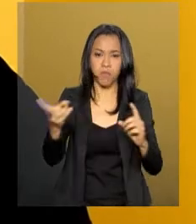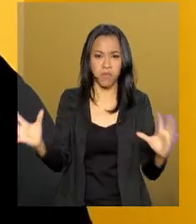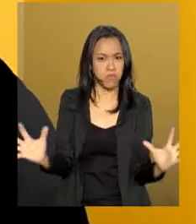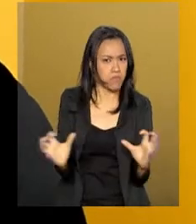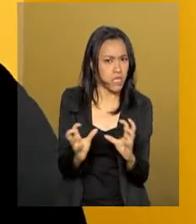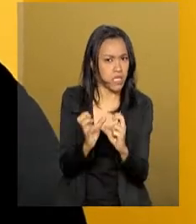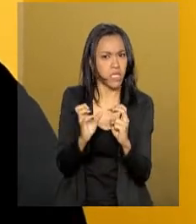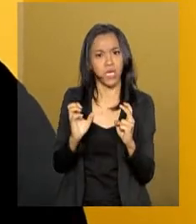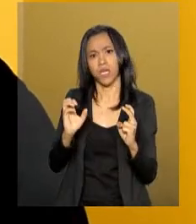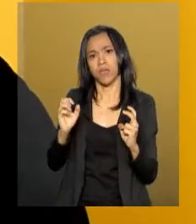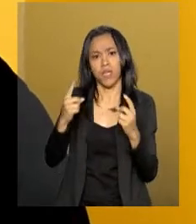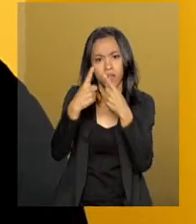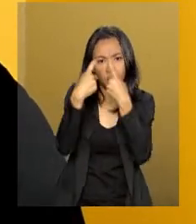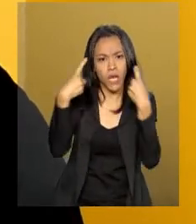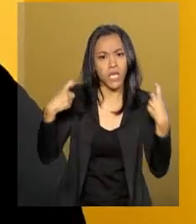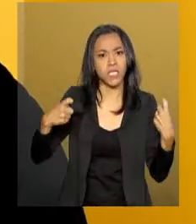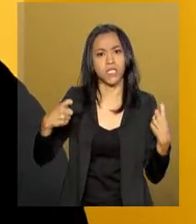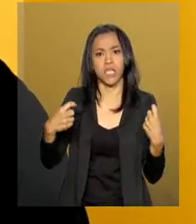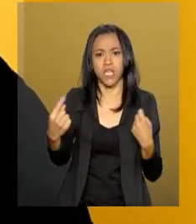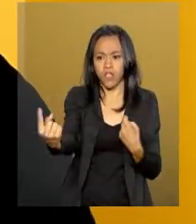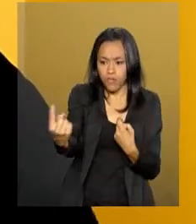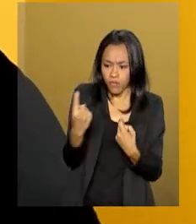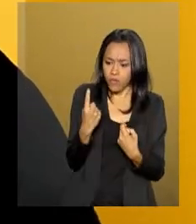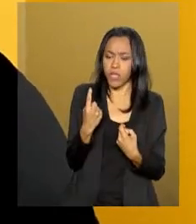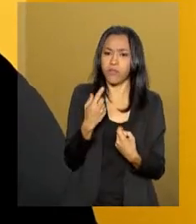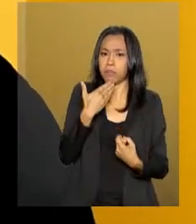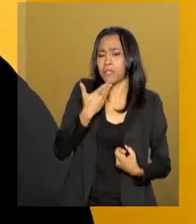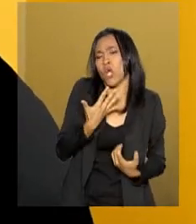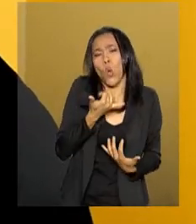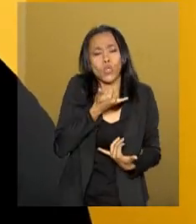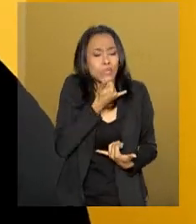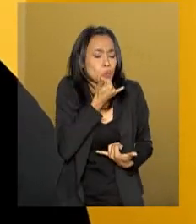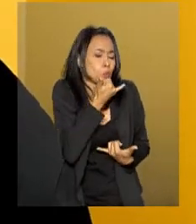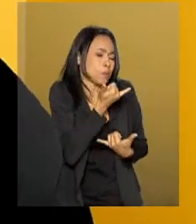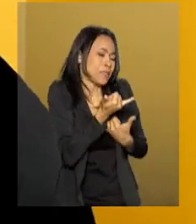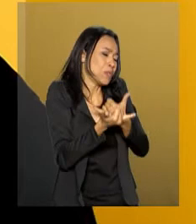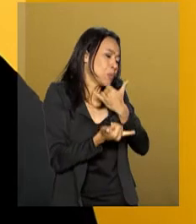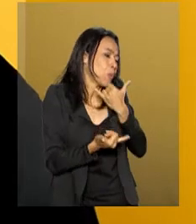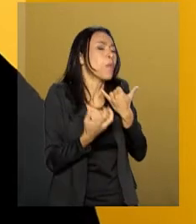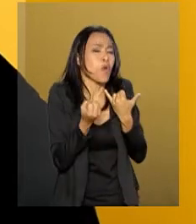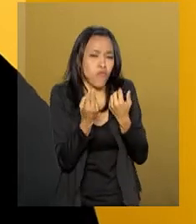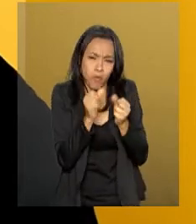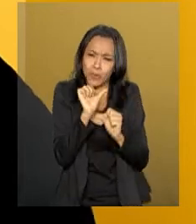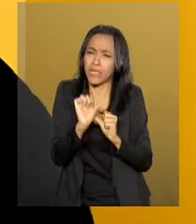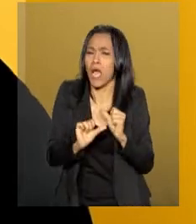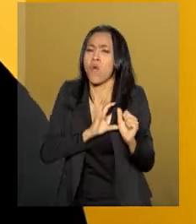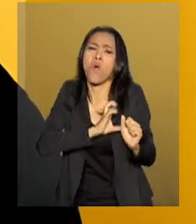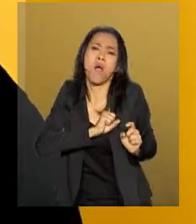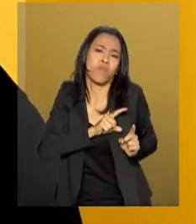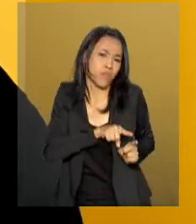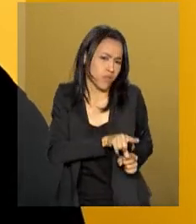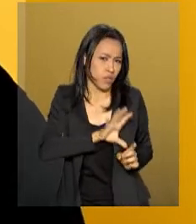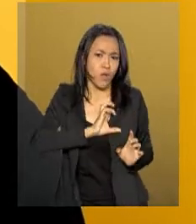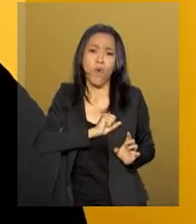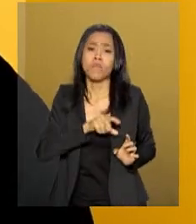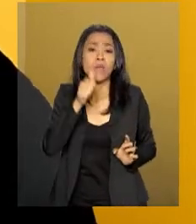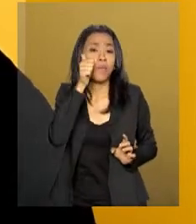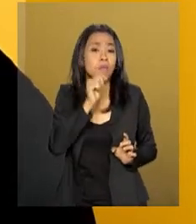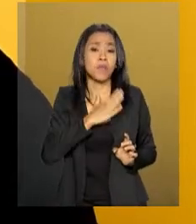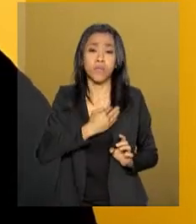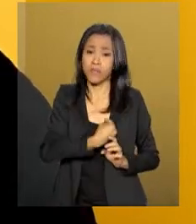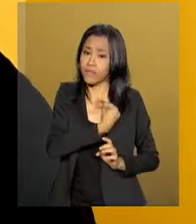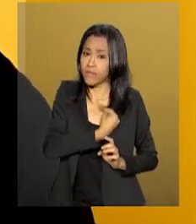agressão, ele voltava, me pedia desculpa, falava que ia mudar, que me amava, que eu era a mulher da vida dele,